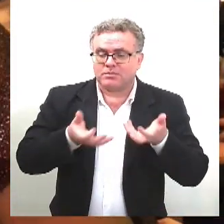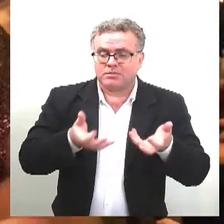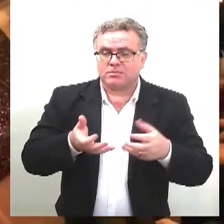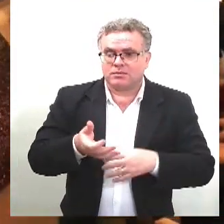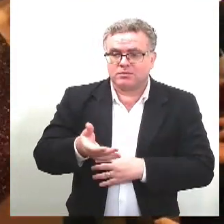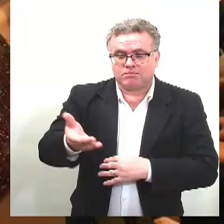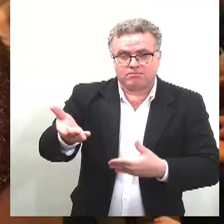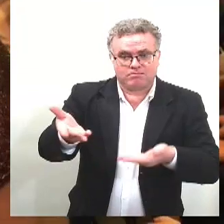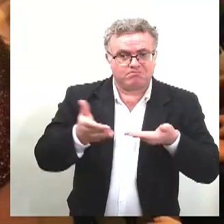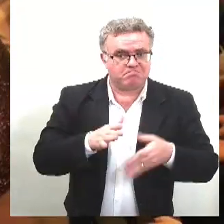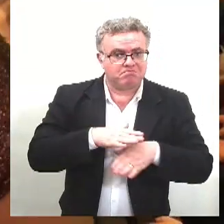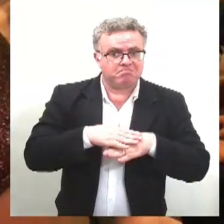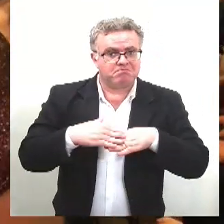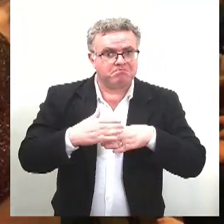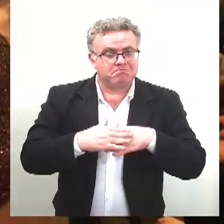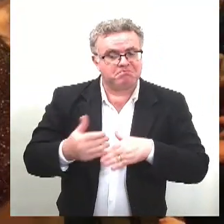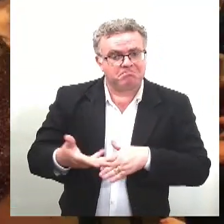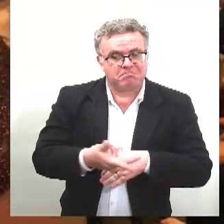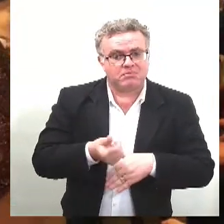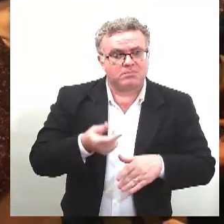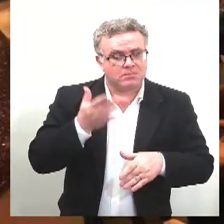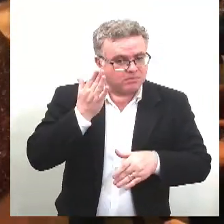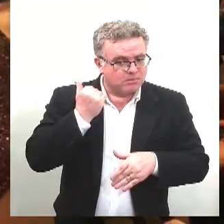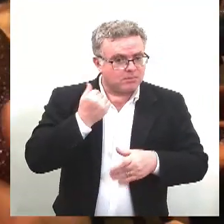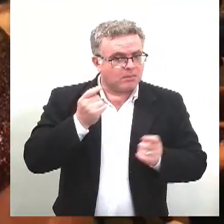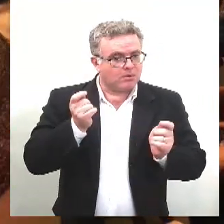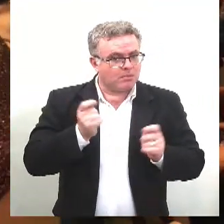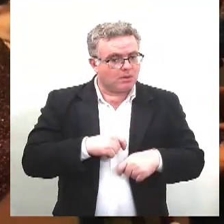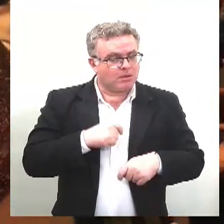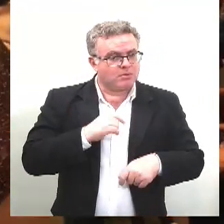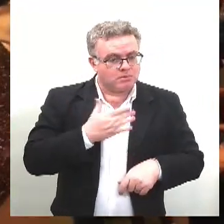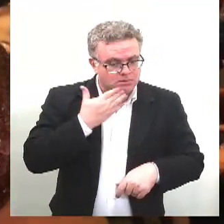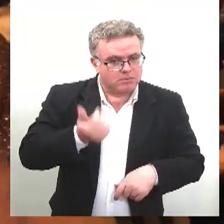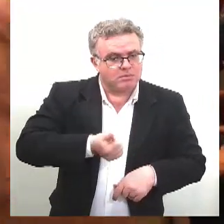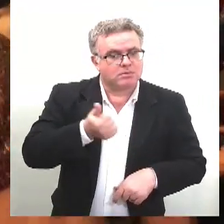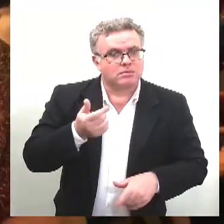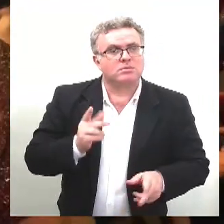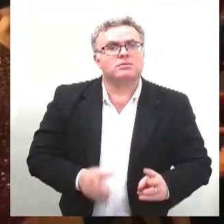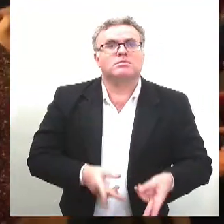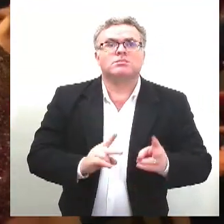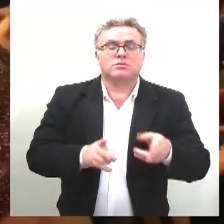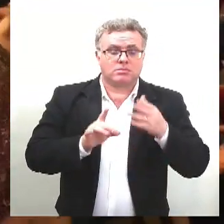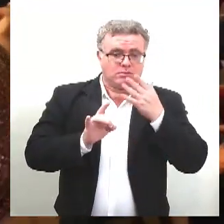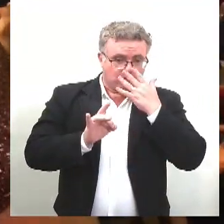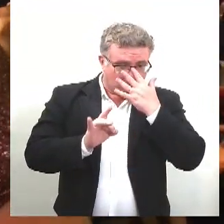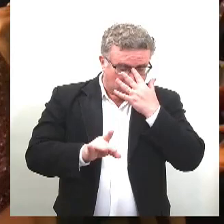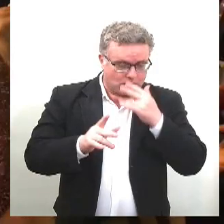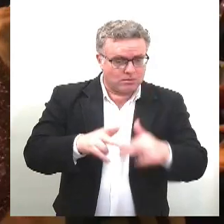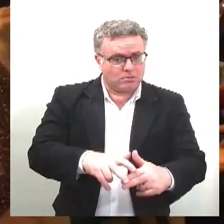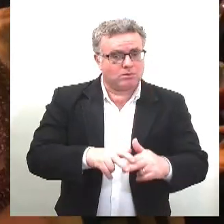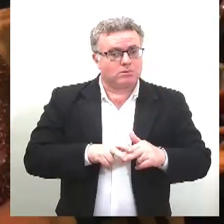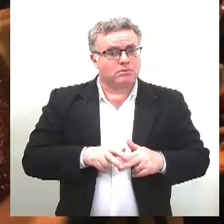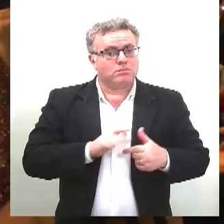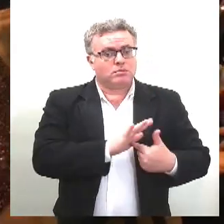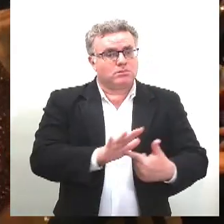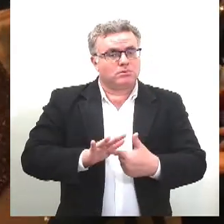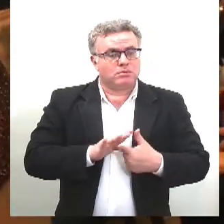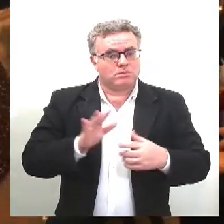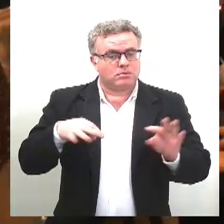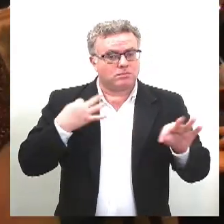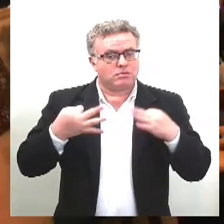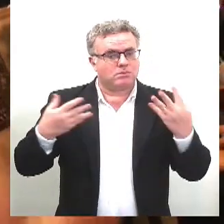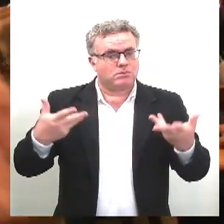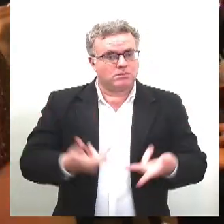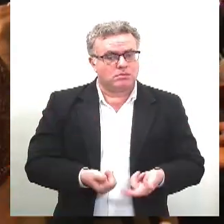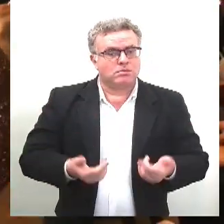pessoas e que pode fazer isso cada vez melhor, né? Somente com isso a gente produz um turismo de qualidade, acolhedor, como